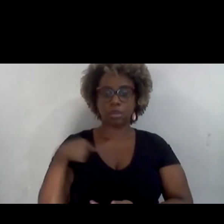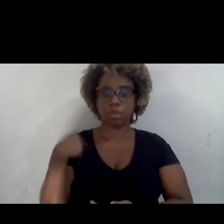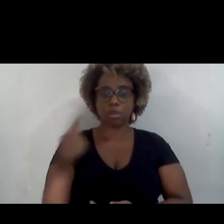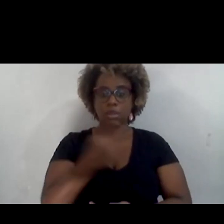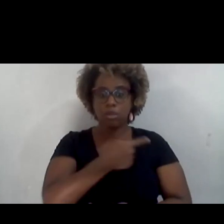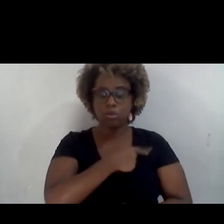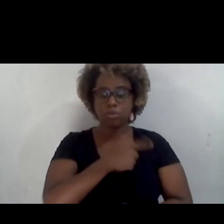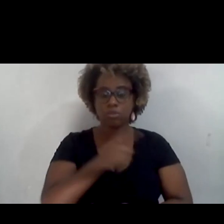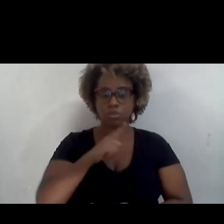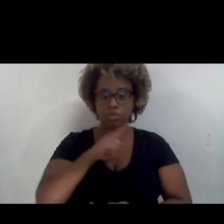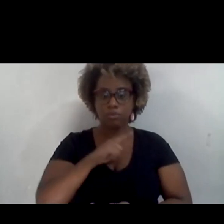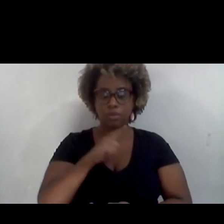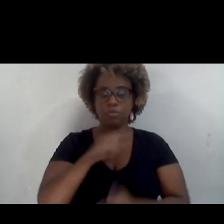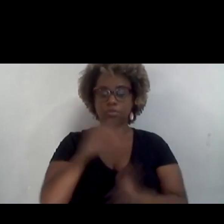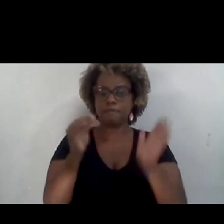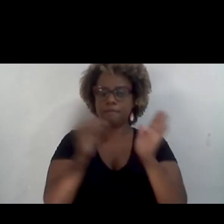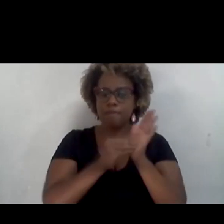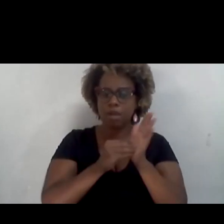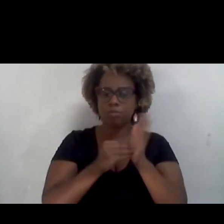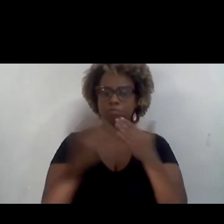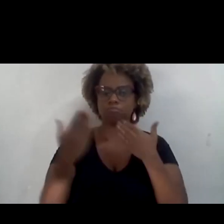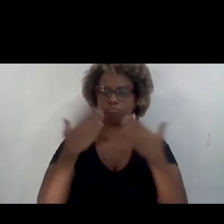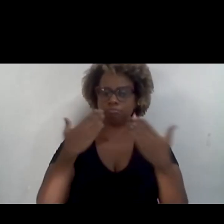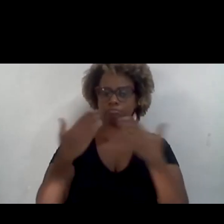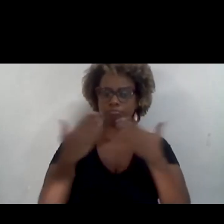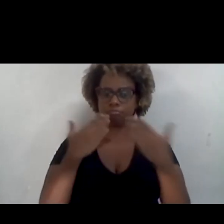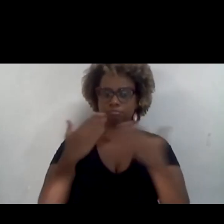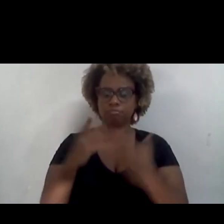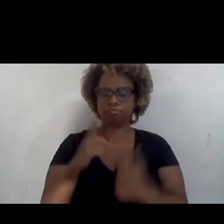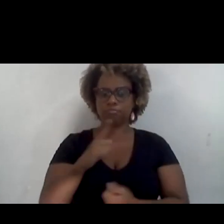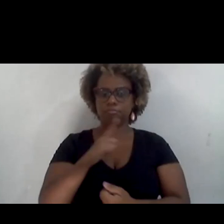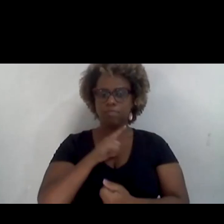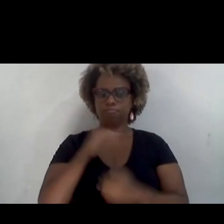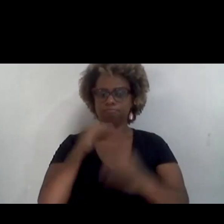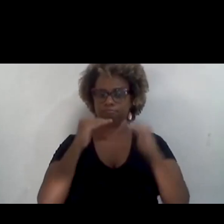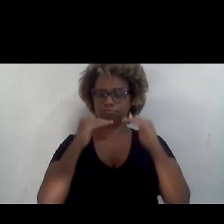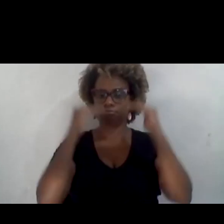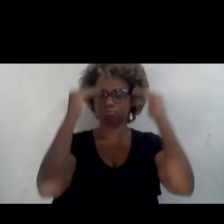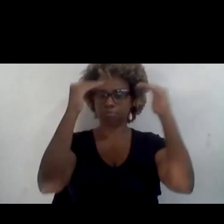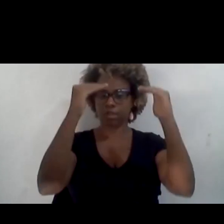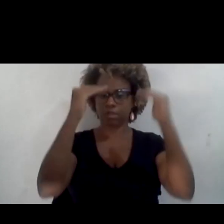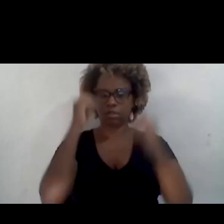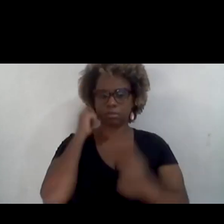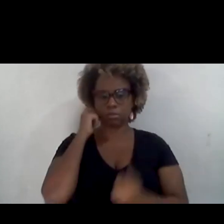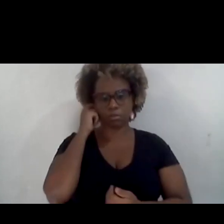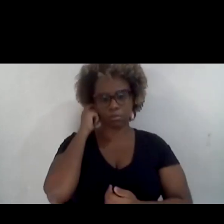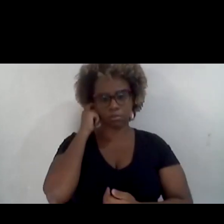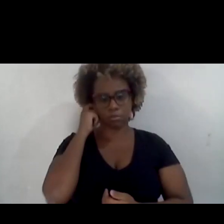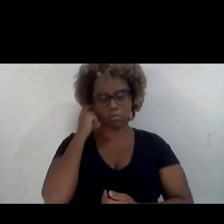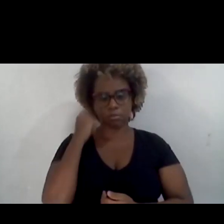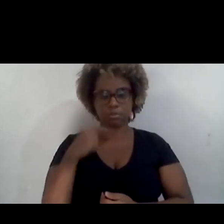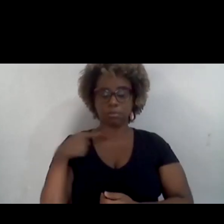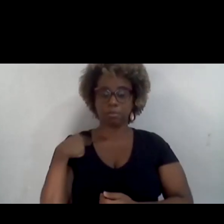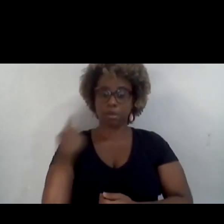nós tivemos falta de diálogo, nós tivemos autoritarismos. Então, para nós, pelo menos para mim e